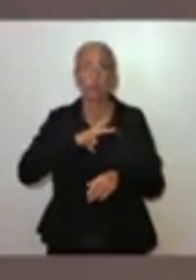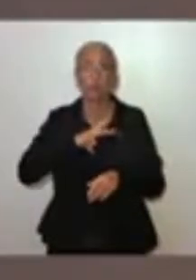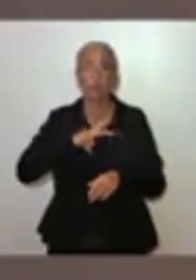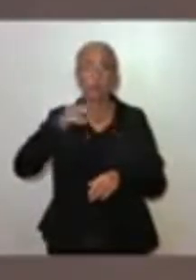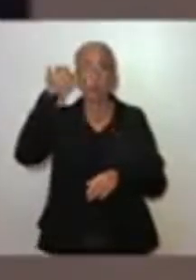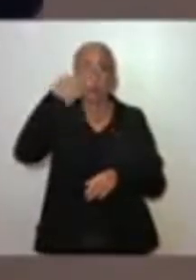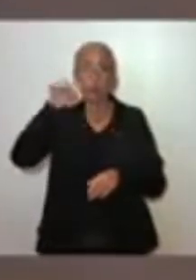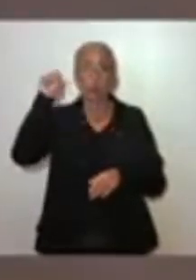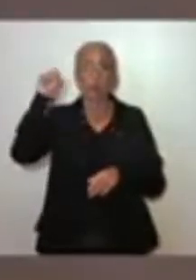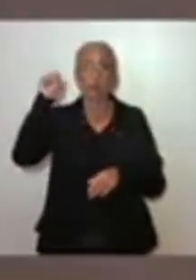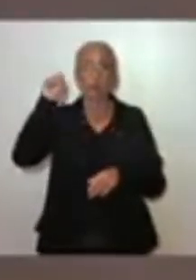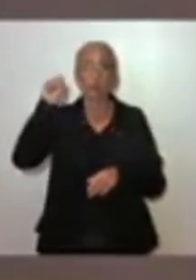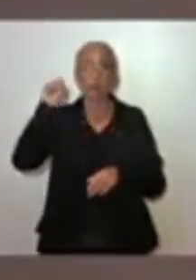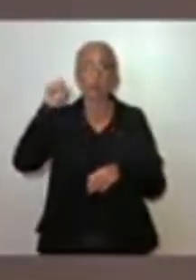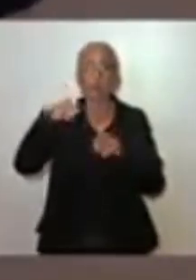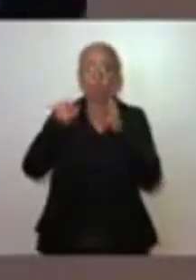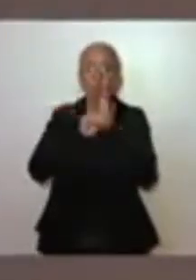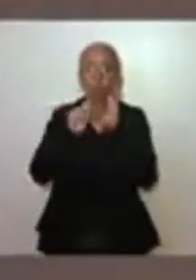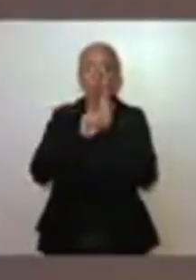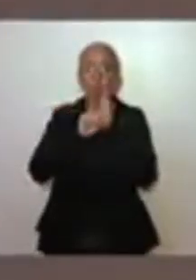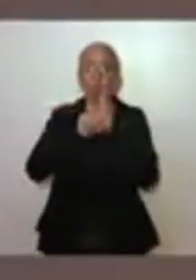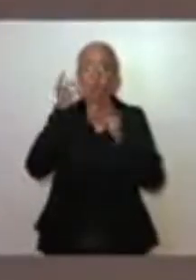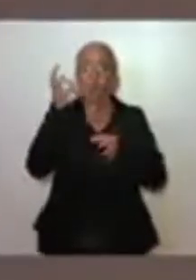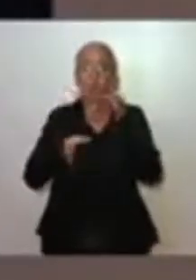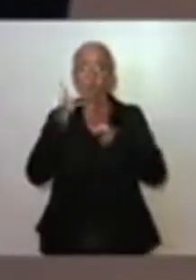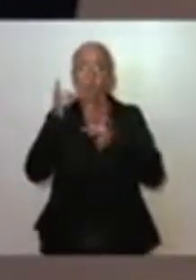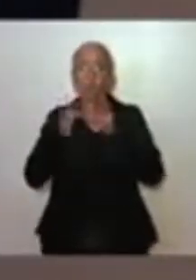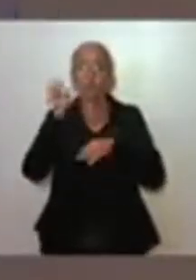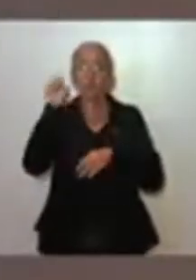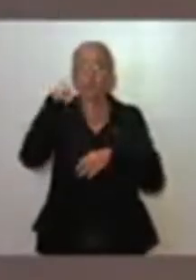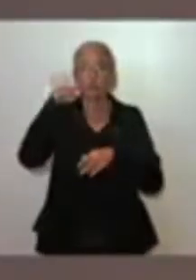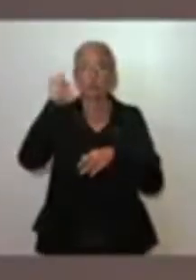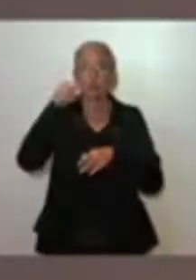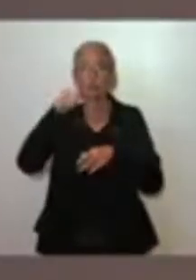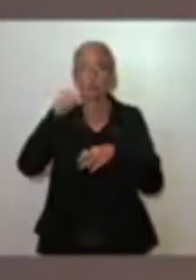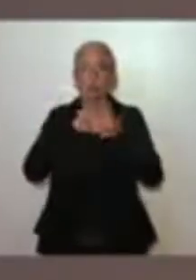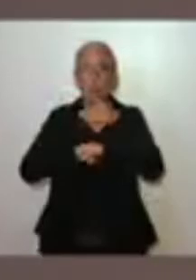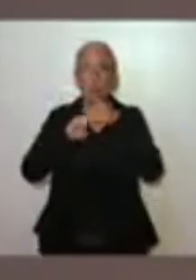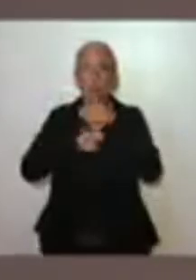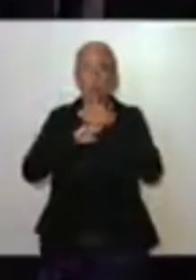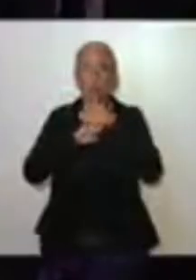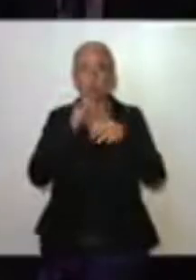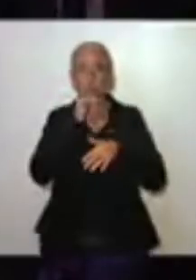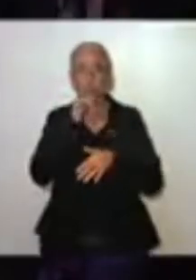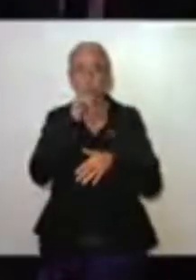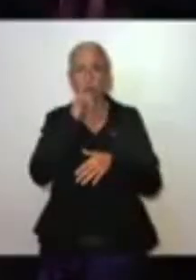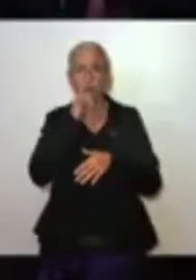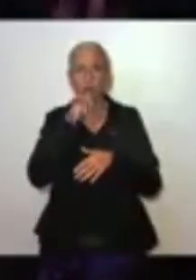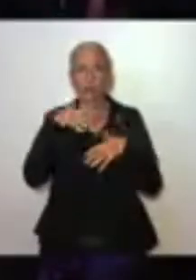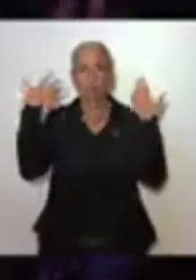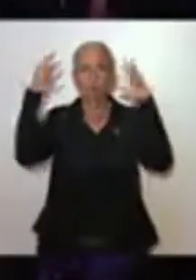seja o traficante e sim o juiz ou se ou o grande empresário é